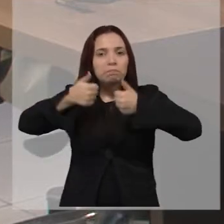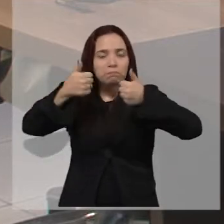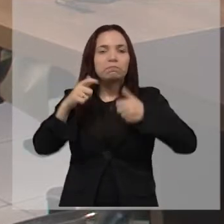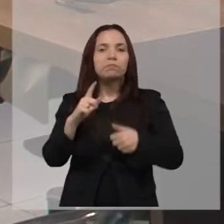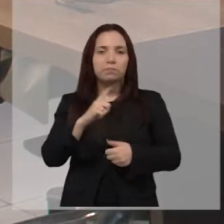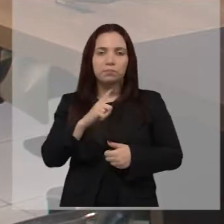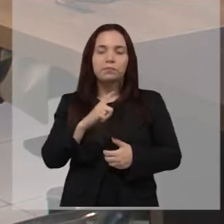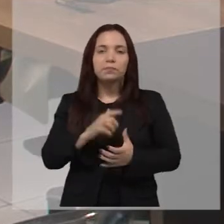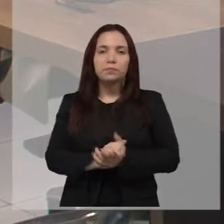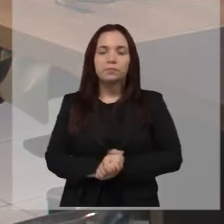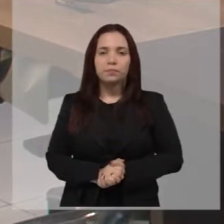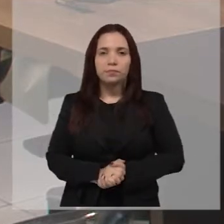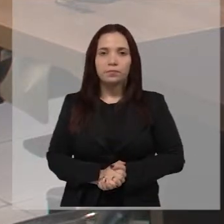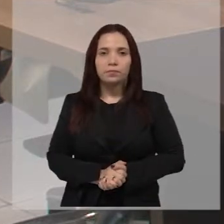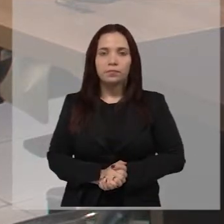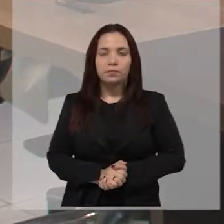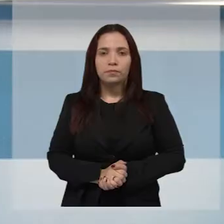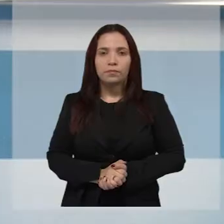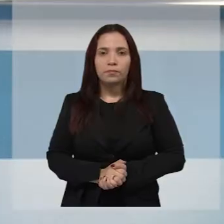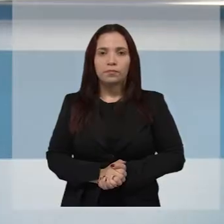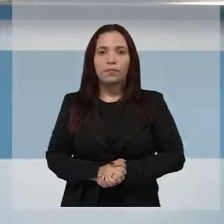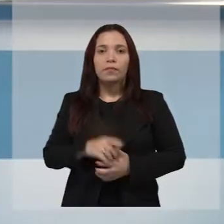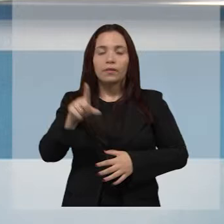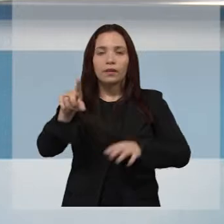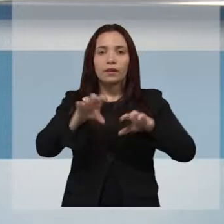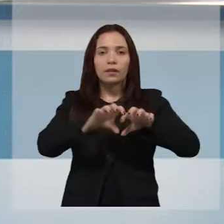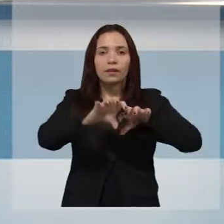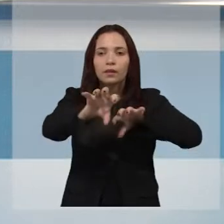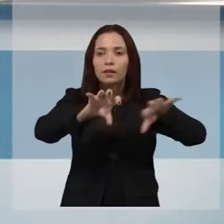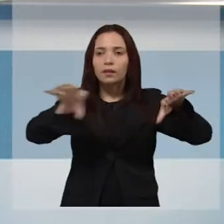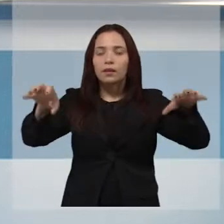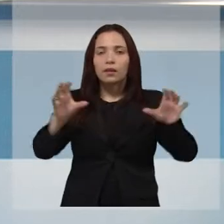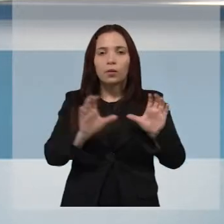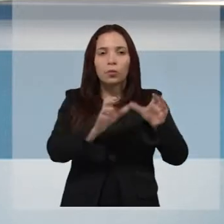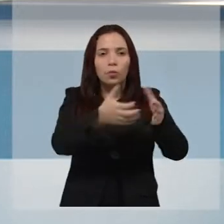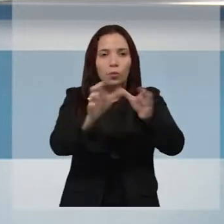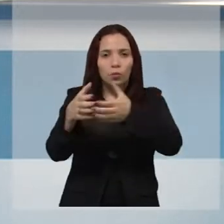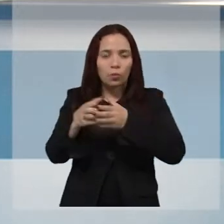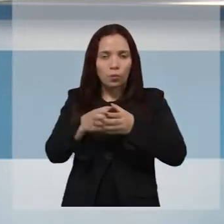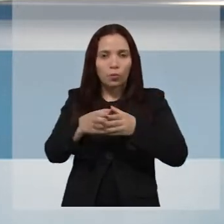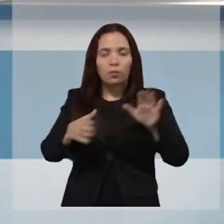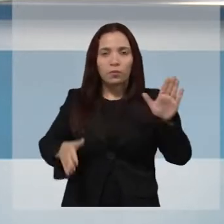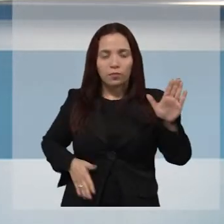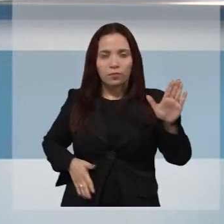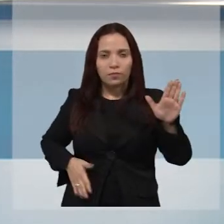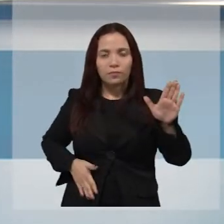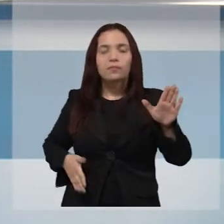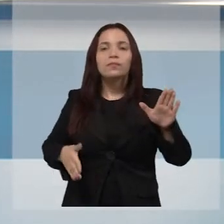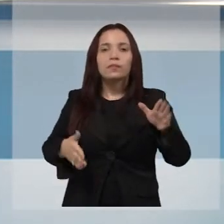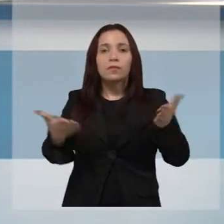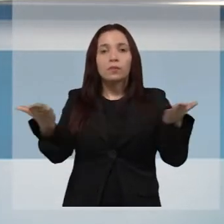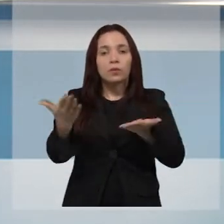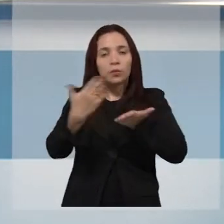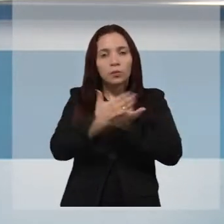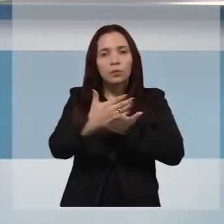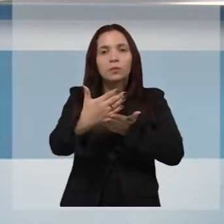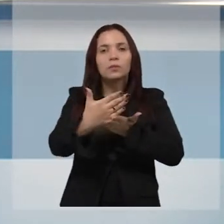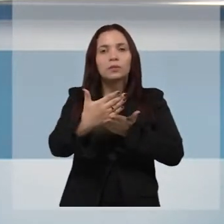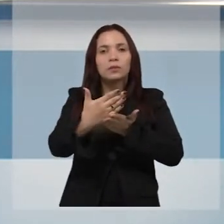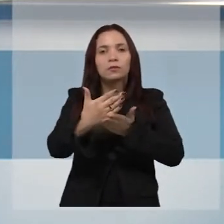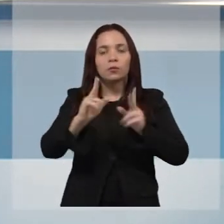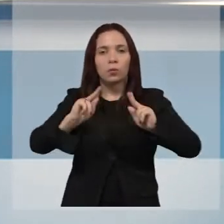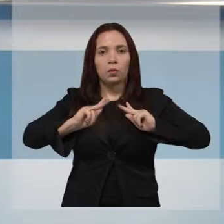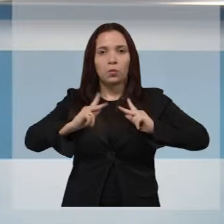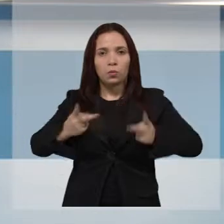desses remanejamentos que ele tem feito, dessa segregação para aqueles que são faccionados e tudo. Aí inicia-se, portanto, esse trabalho